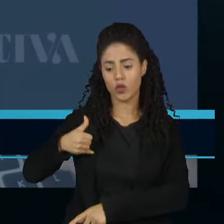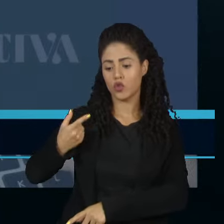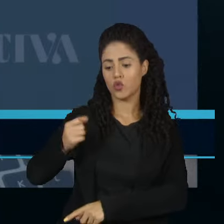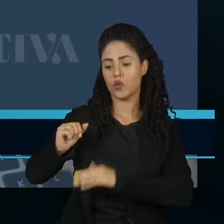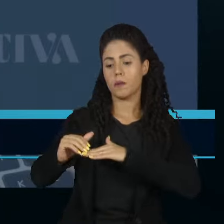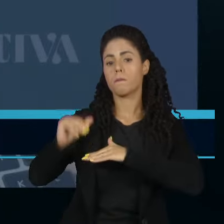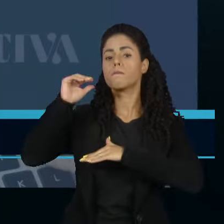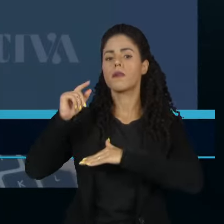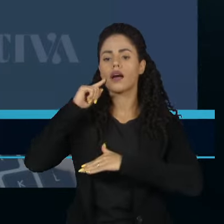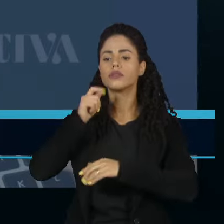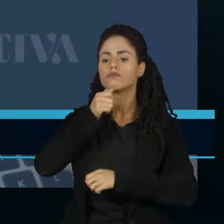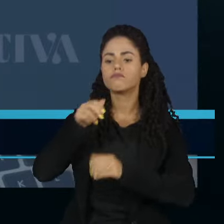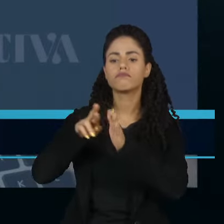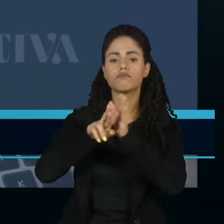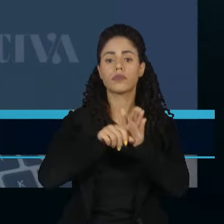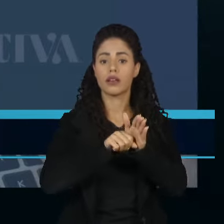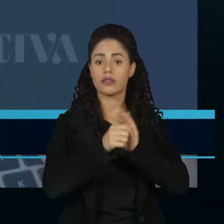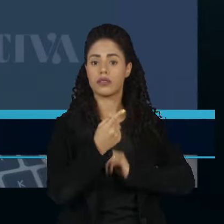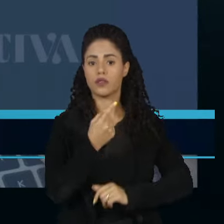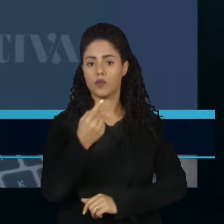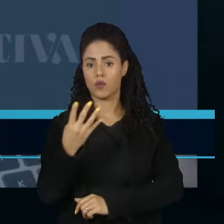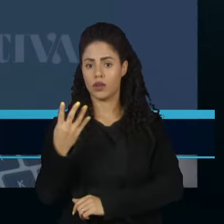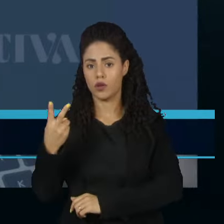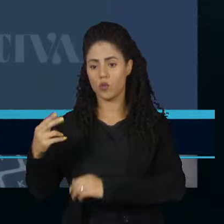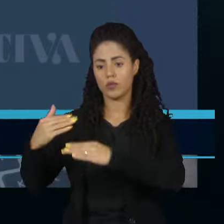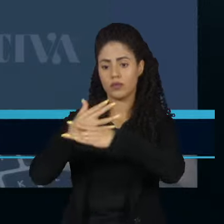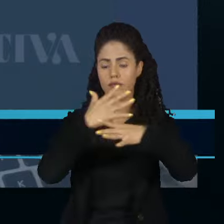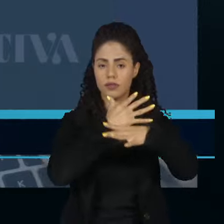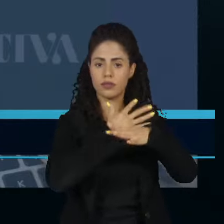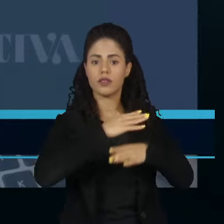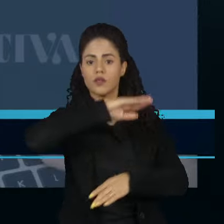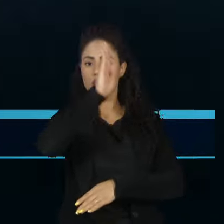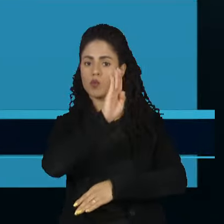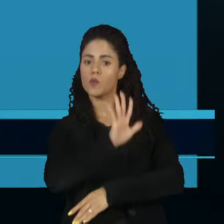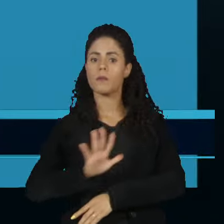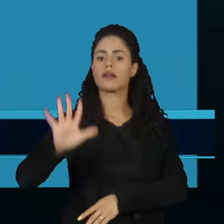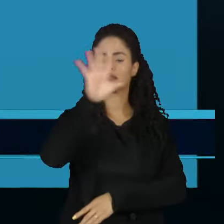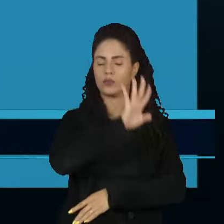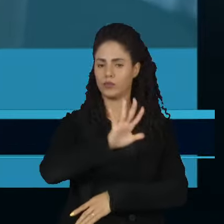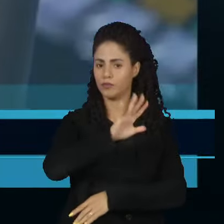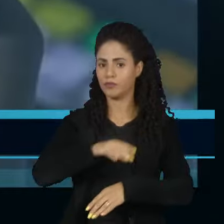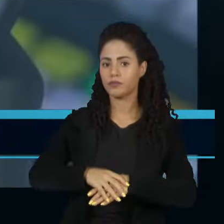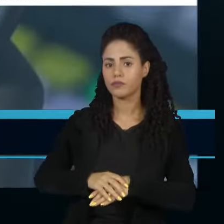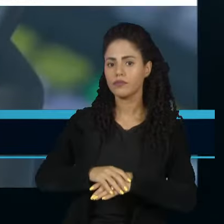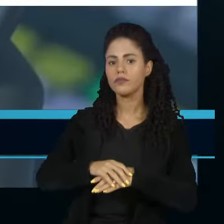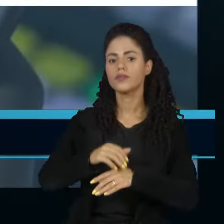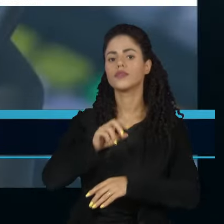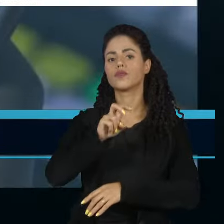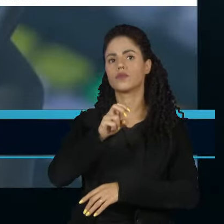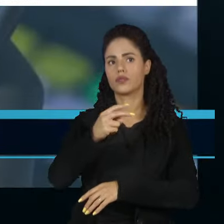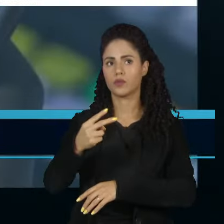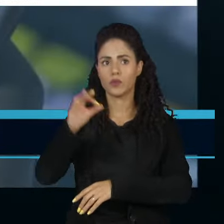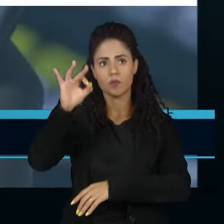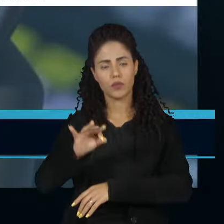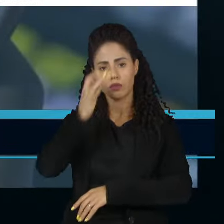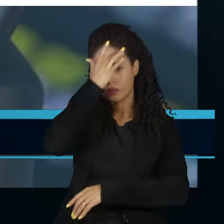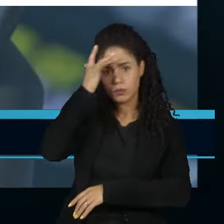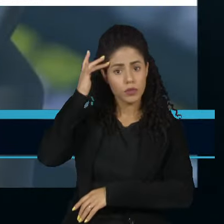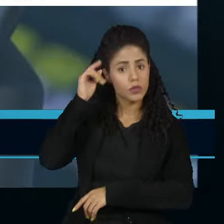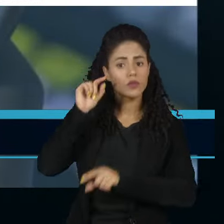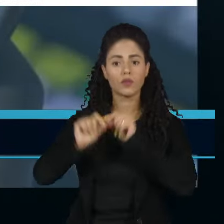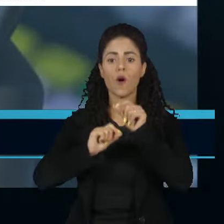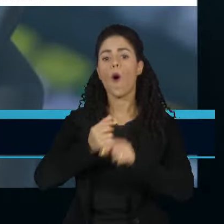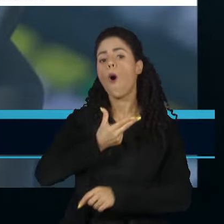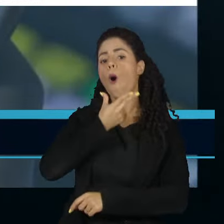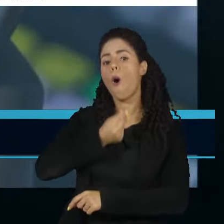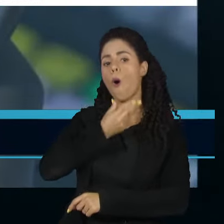18 anos em 142 cidades de todo o país 53% dos apostadores são